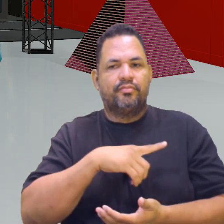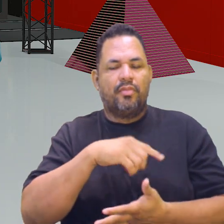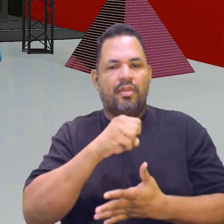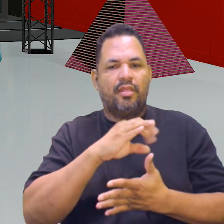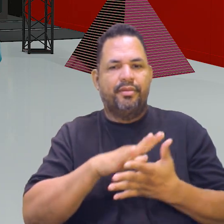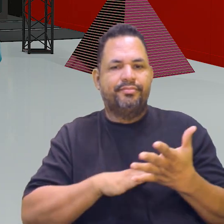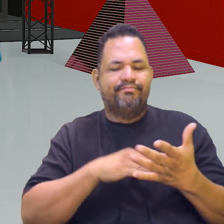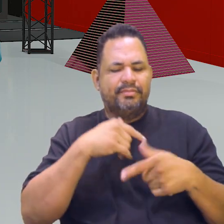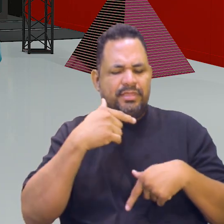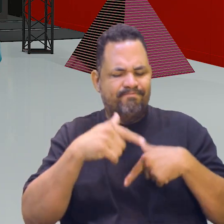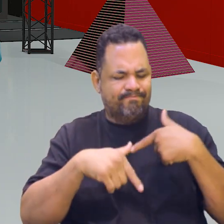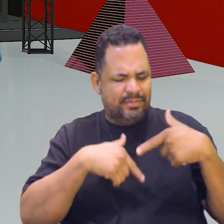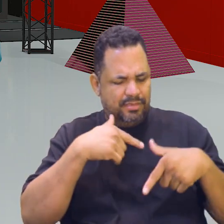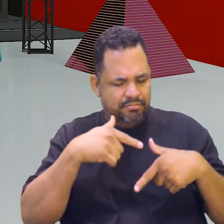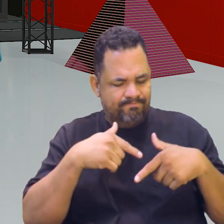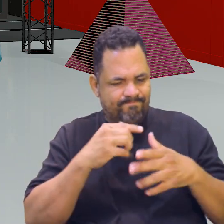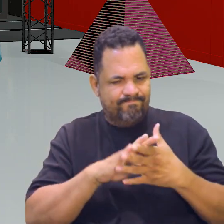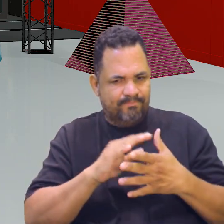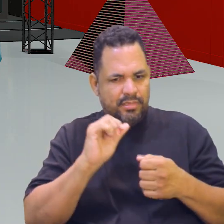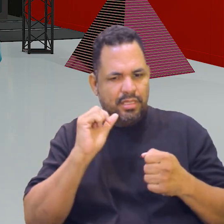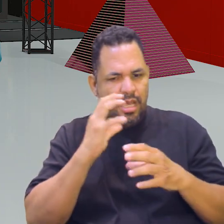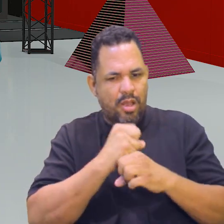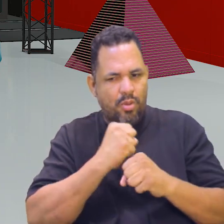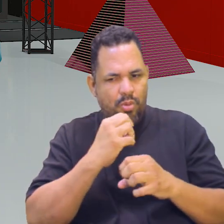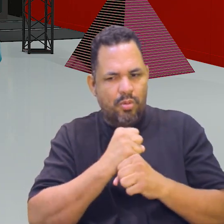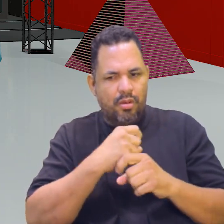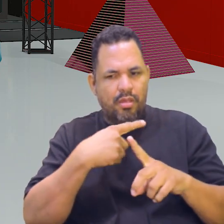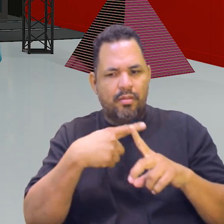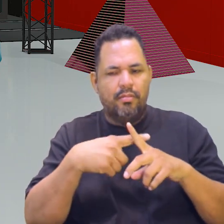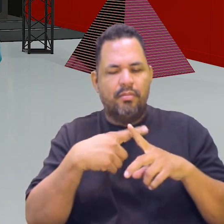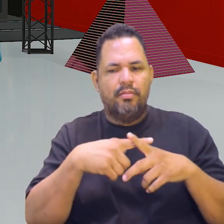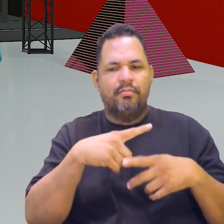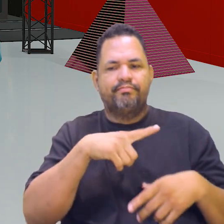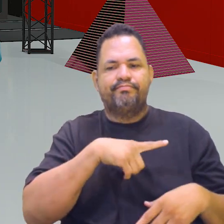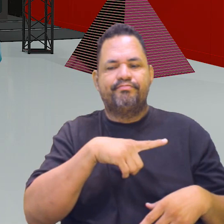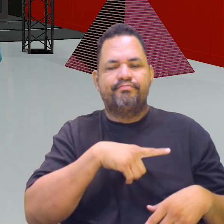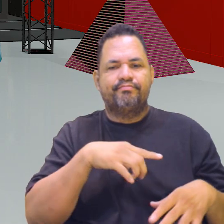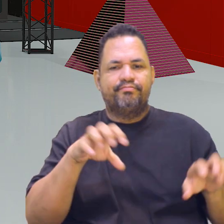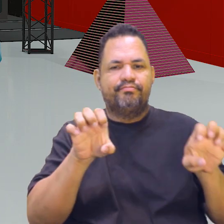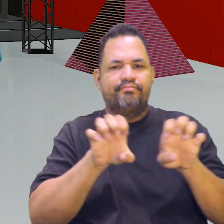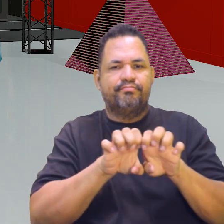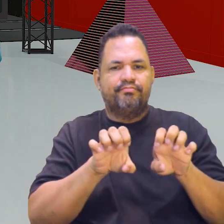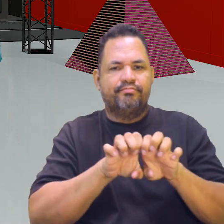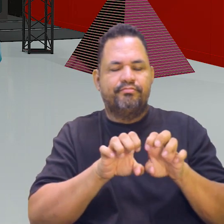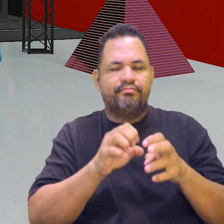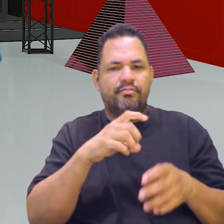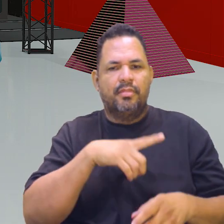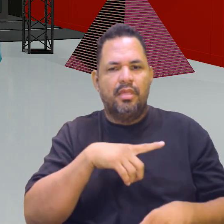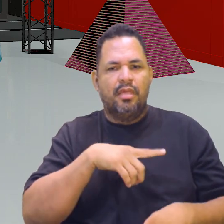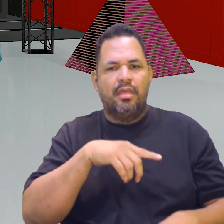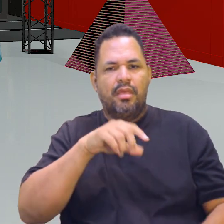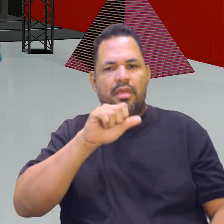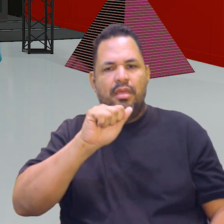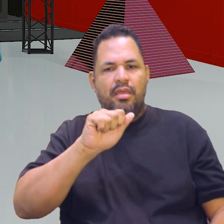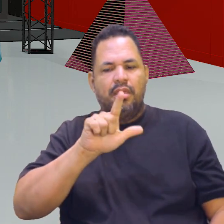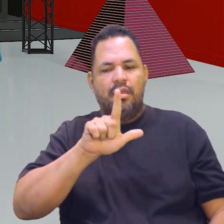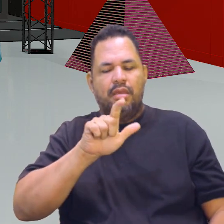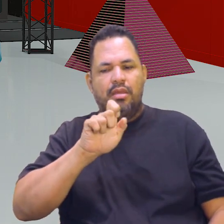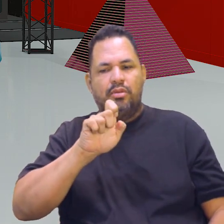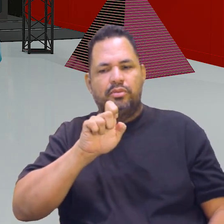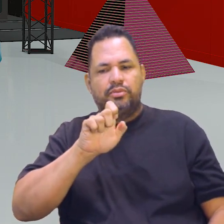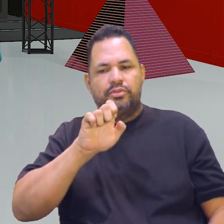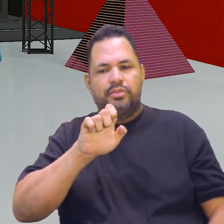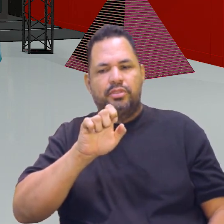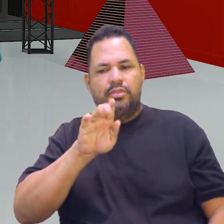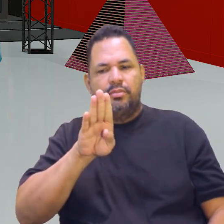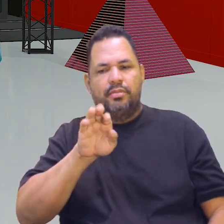que dá um trabalhozinho resolver, porque tudo tem equação, porque é álgebra, né? Mas também é geometria. Então,